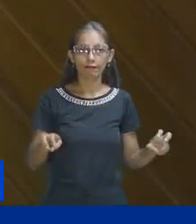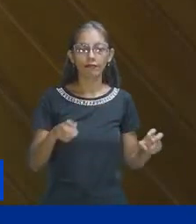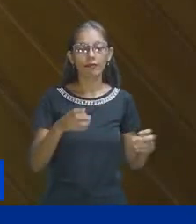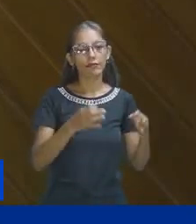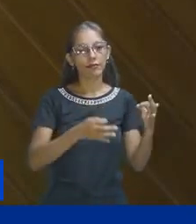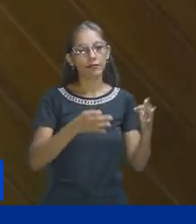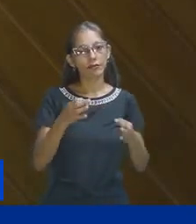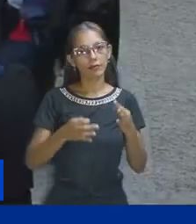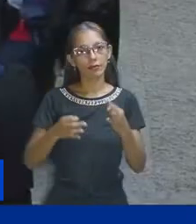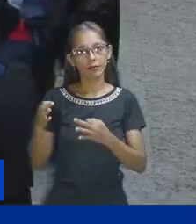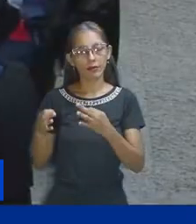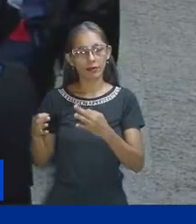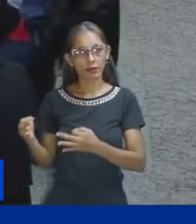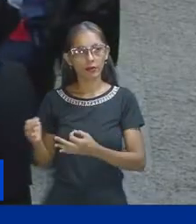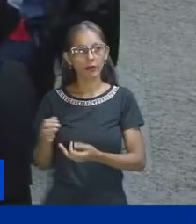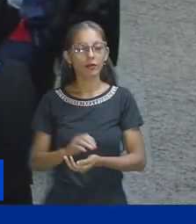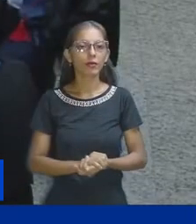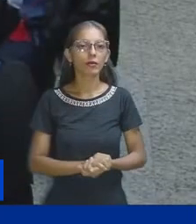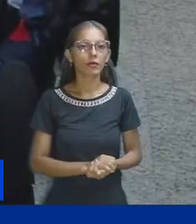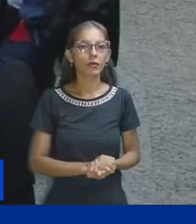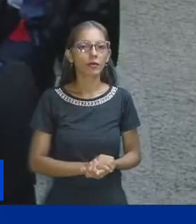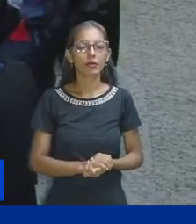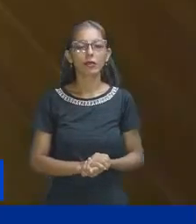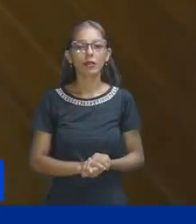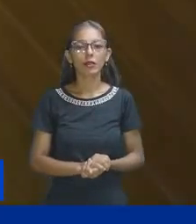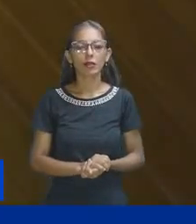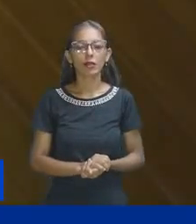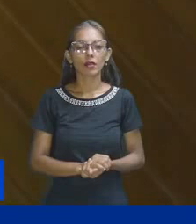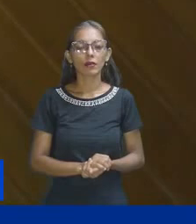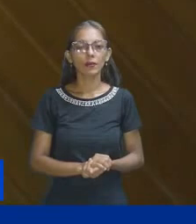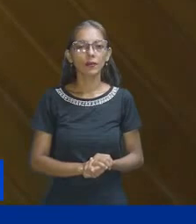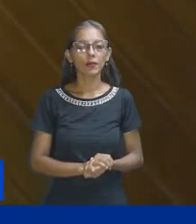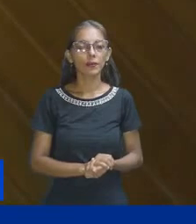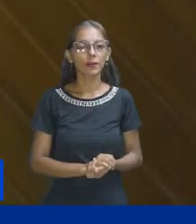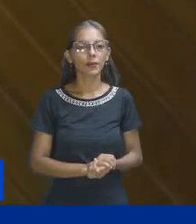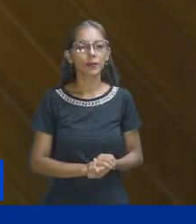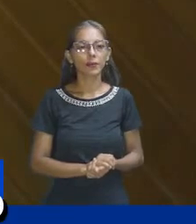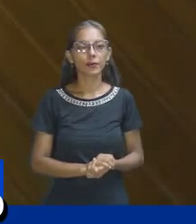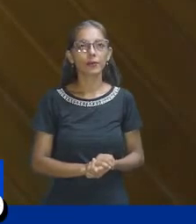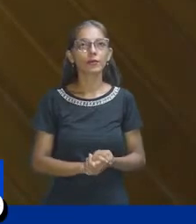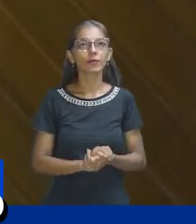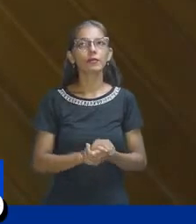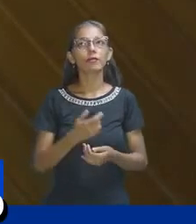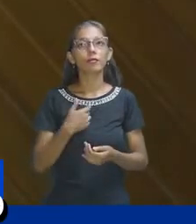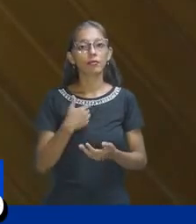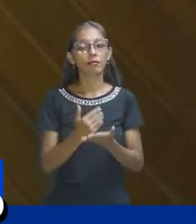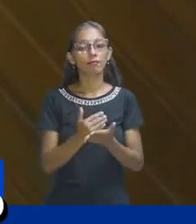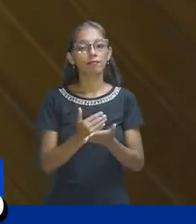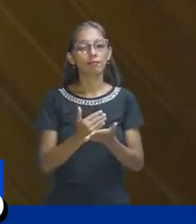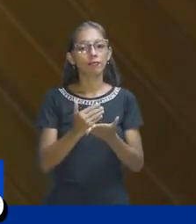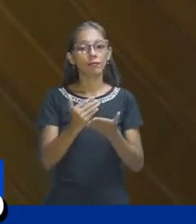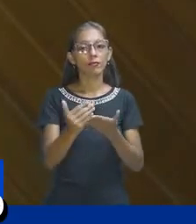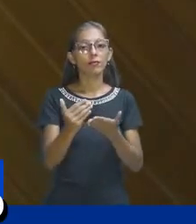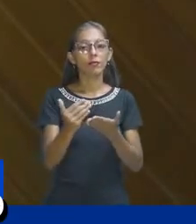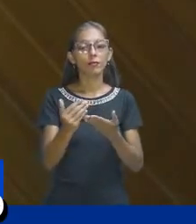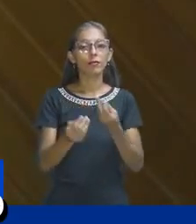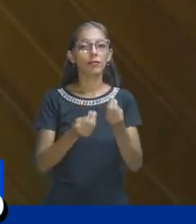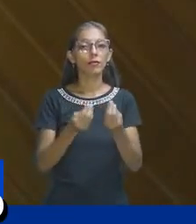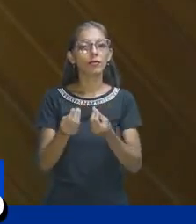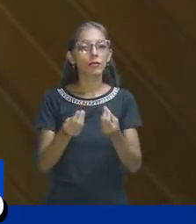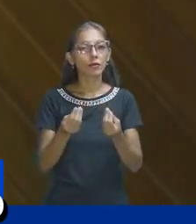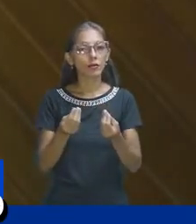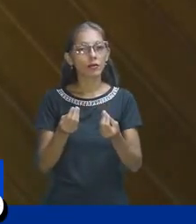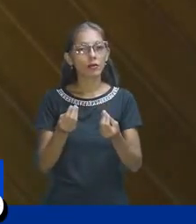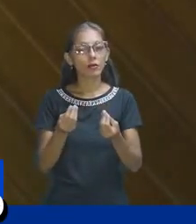doutor Anselmo, doutora Paola, doutor Paulo. Fazendo uso da tribuna com a palavra, Excelência, Eduardo de Paula. Eu vou começar essa sustentação aqui levantando